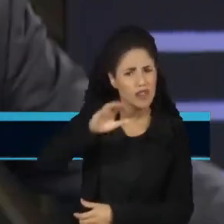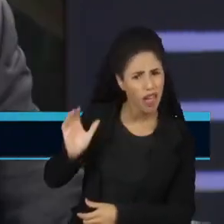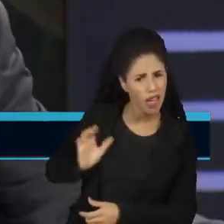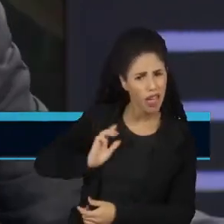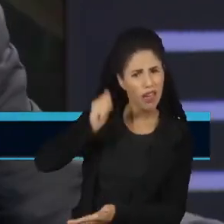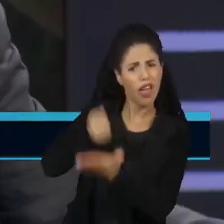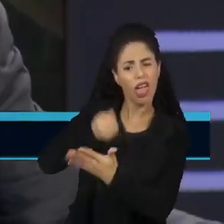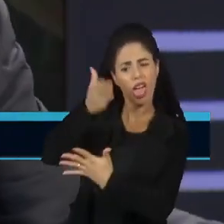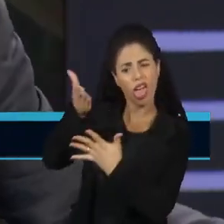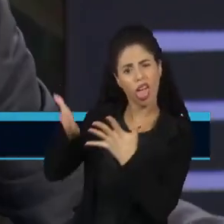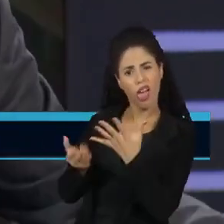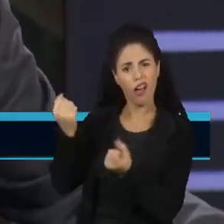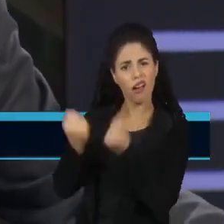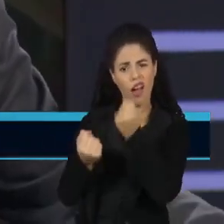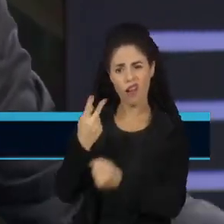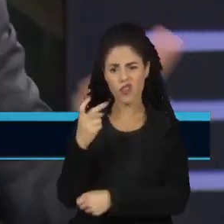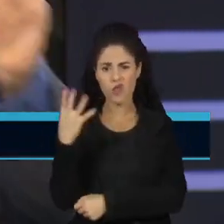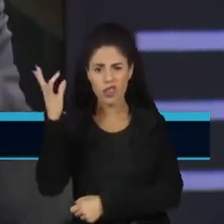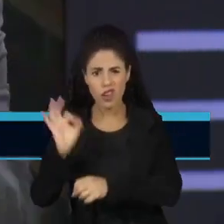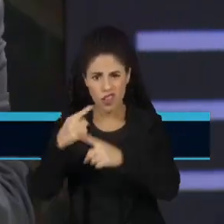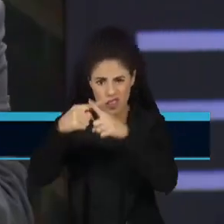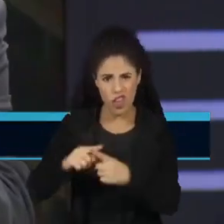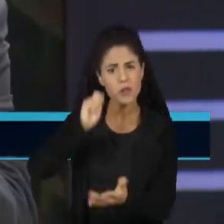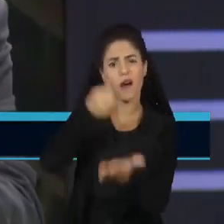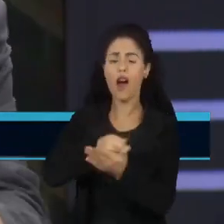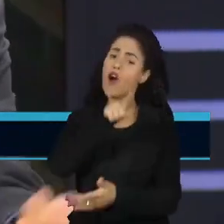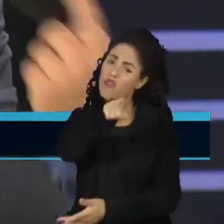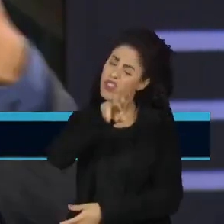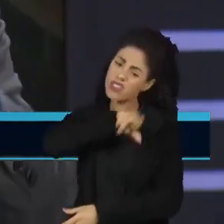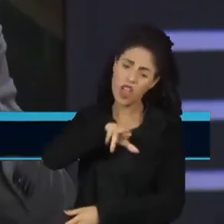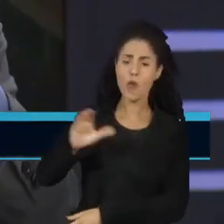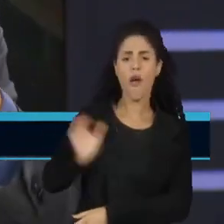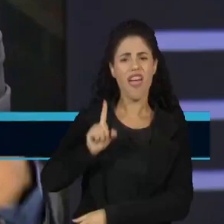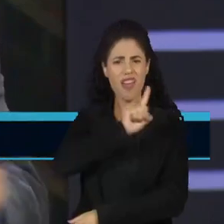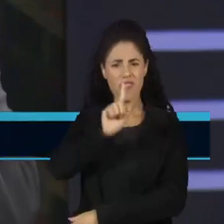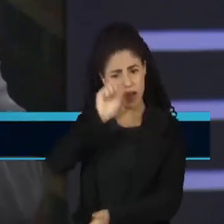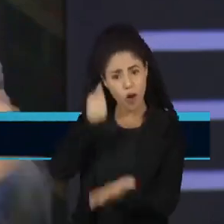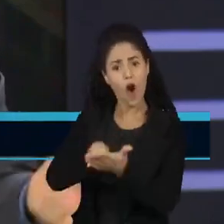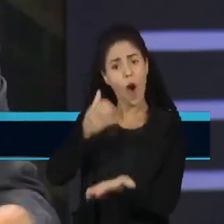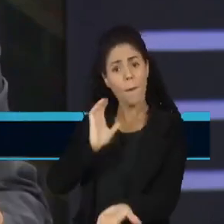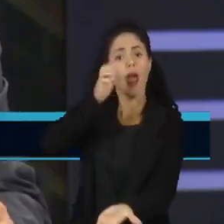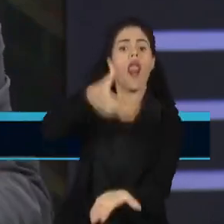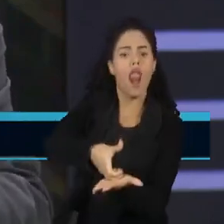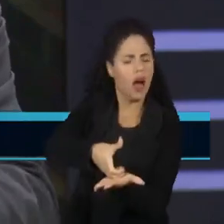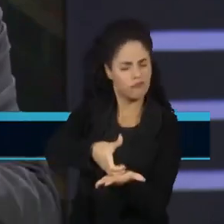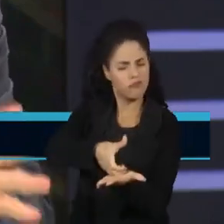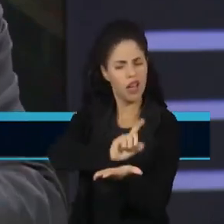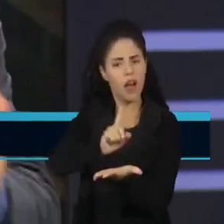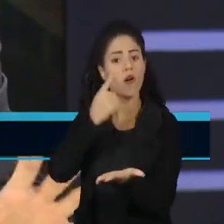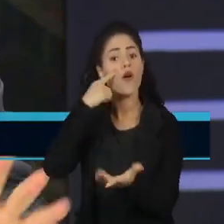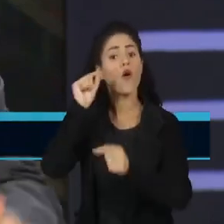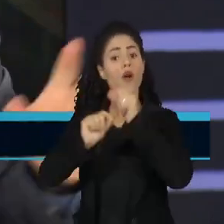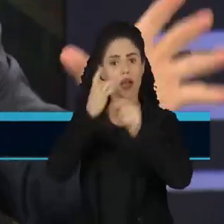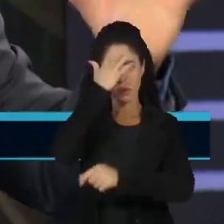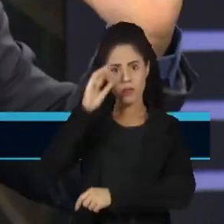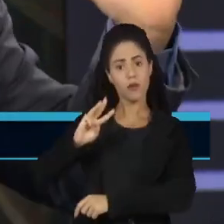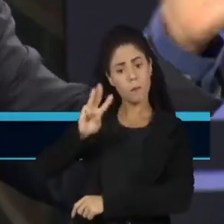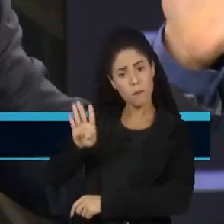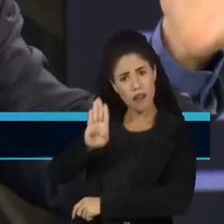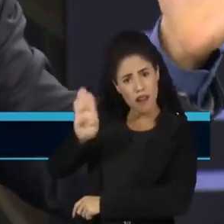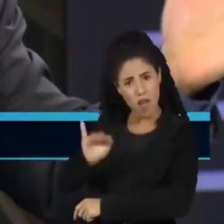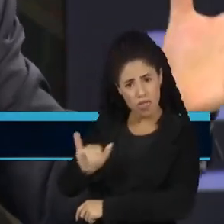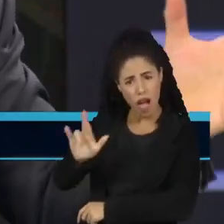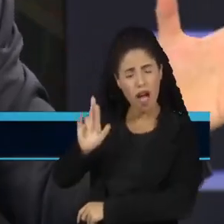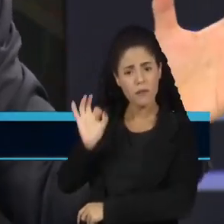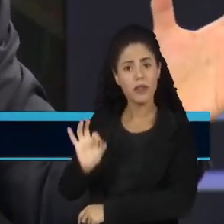parcelou o seu Renegade em 24 vezes você pode até achar que é super rico numa sociedade como a nossa mas não é estamos falando do pessoal que é multimilionário e bilionário